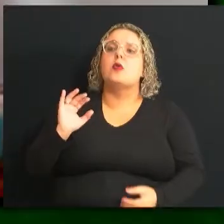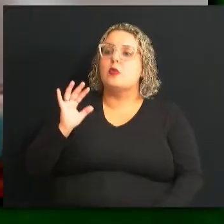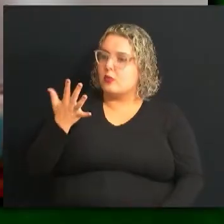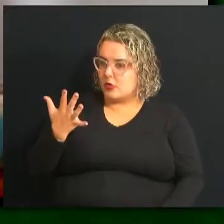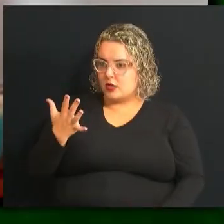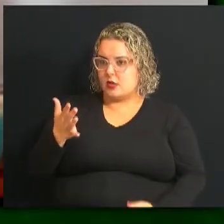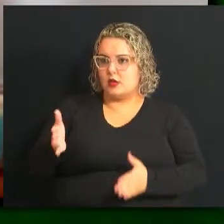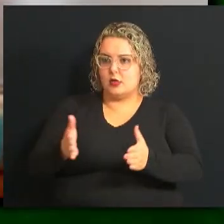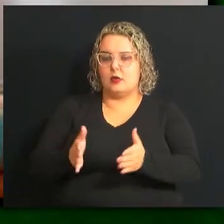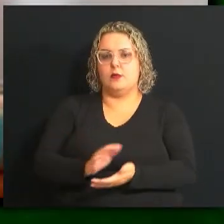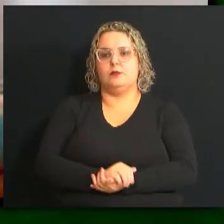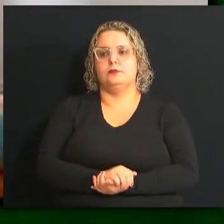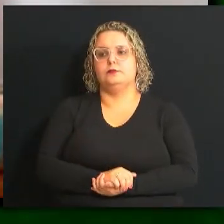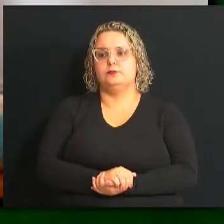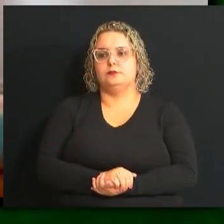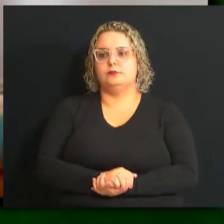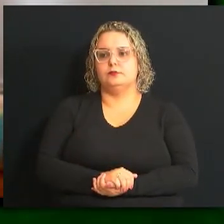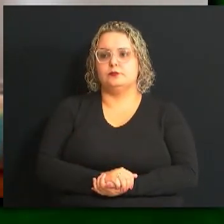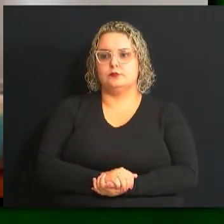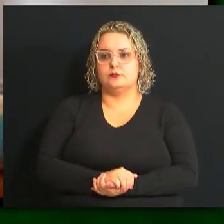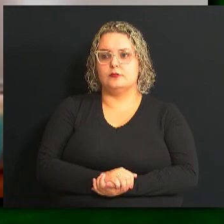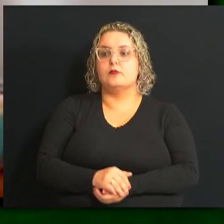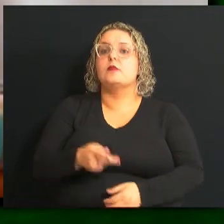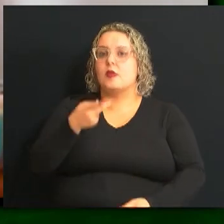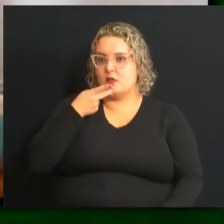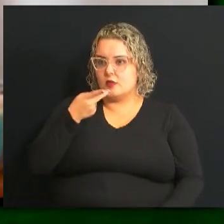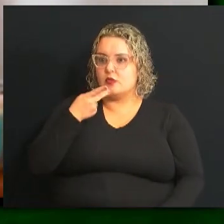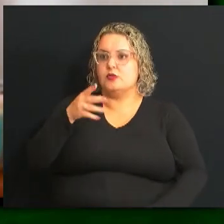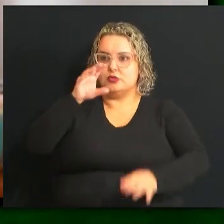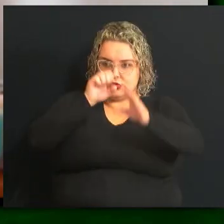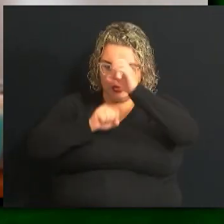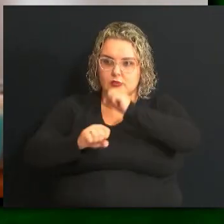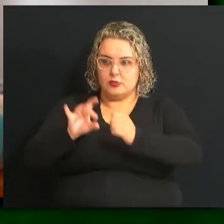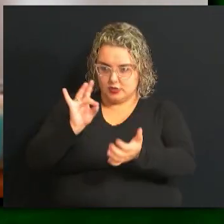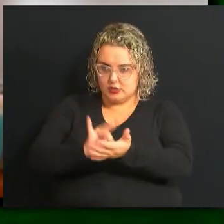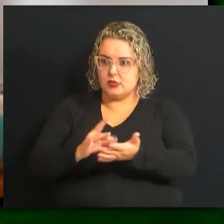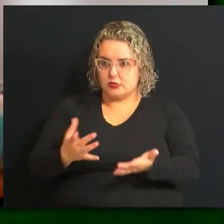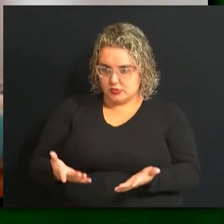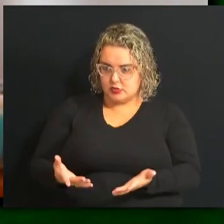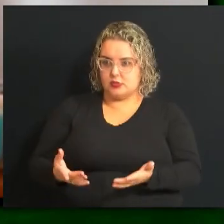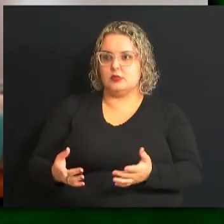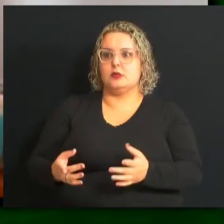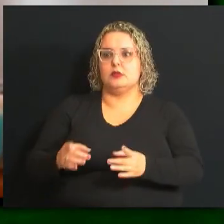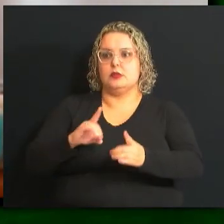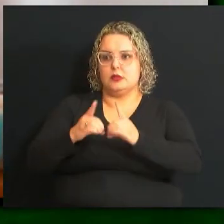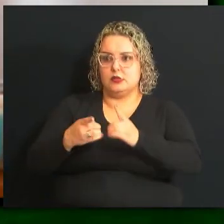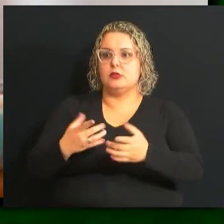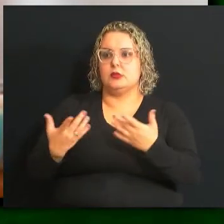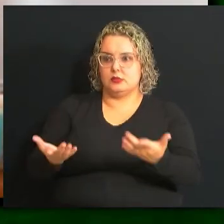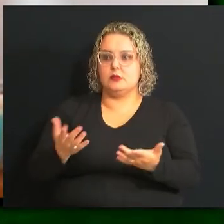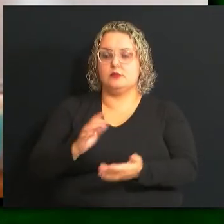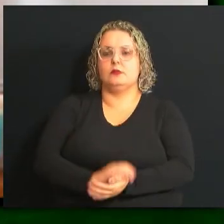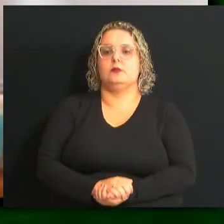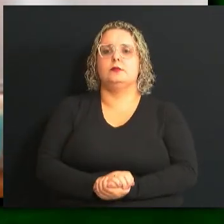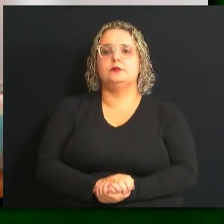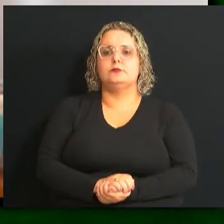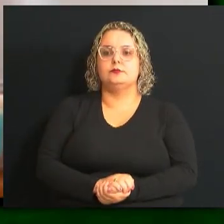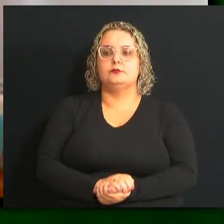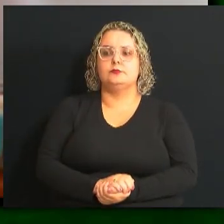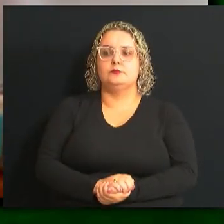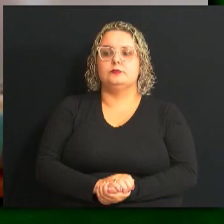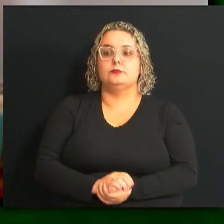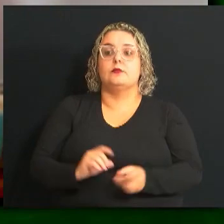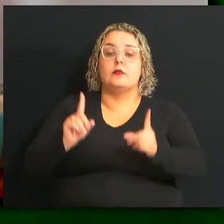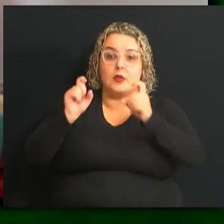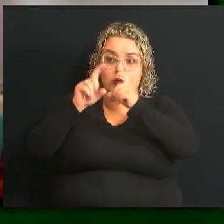situação? Você está falando em termos de aprendizagem mesmo, da Isso, didática? exato. Então, é difícil, acho